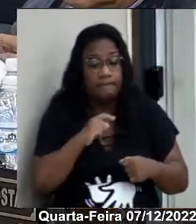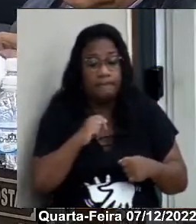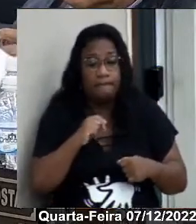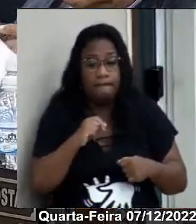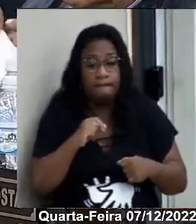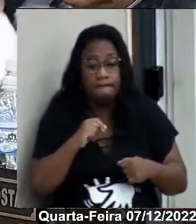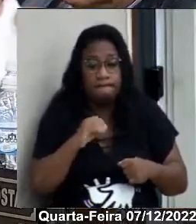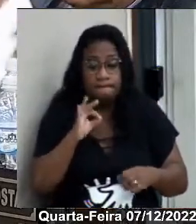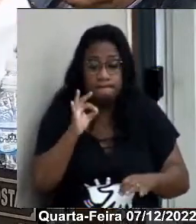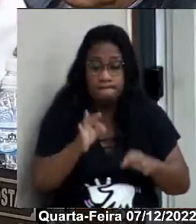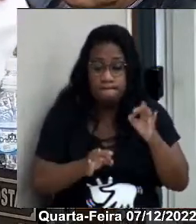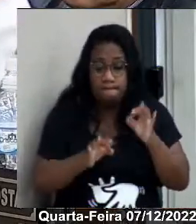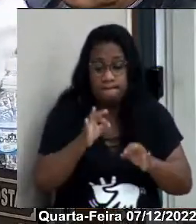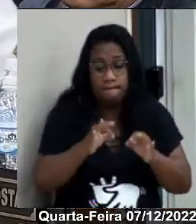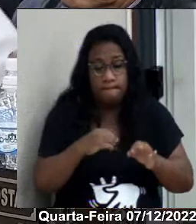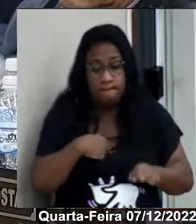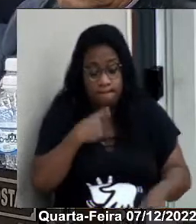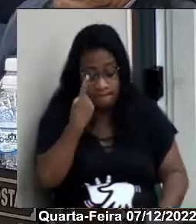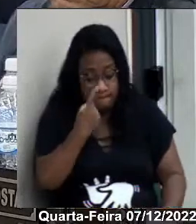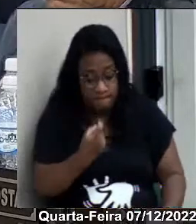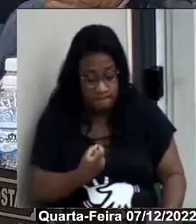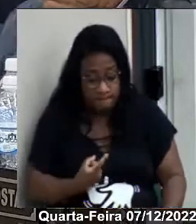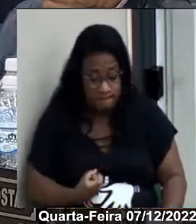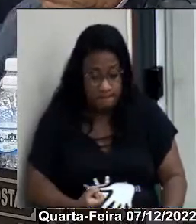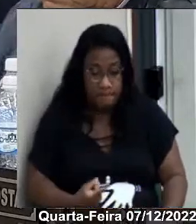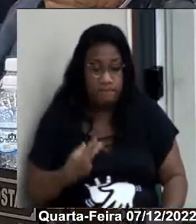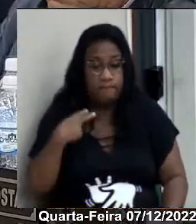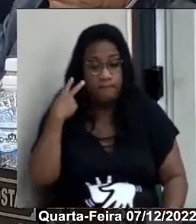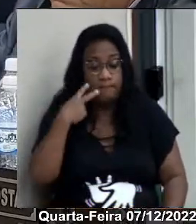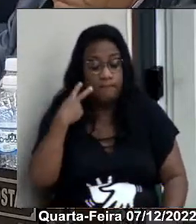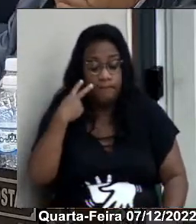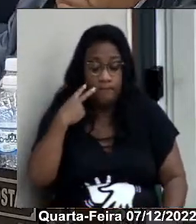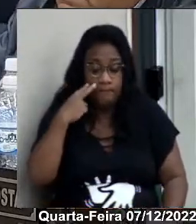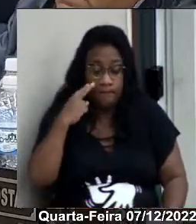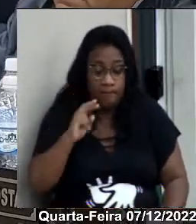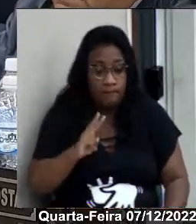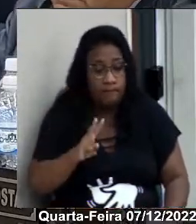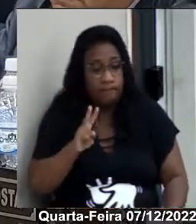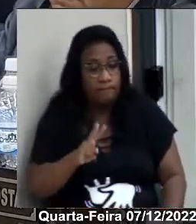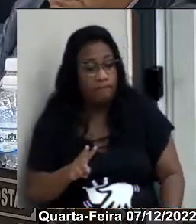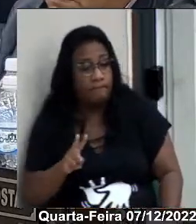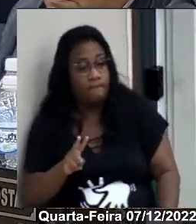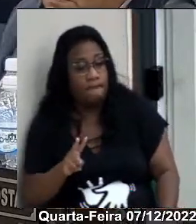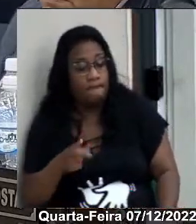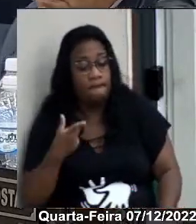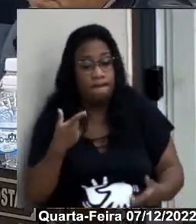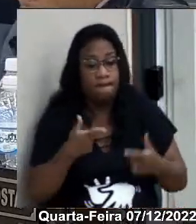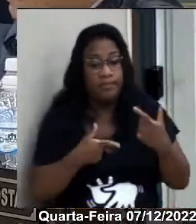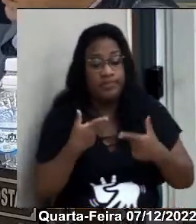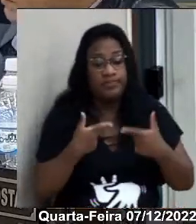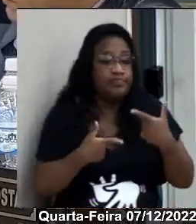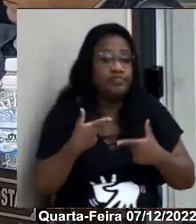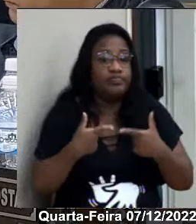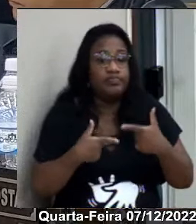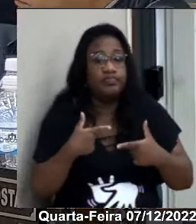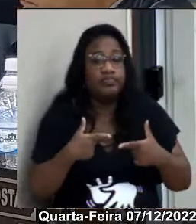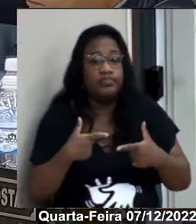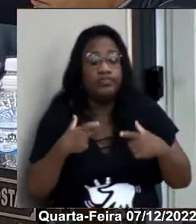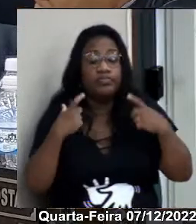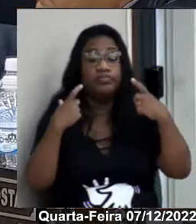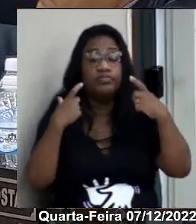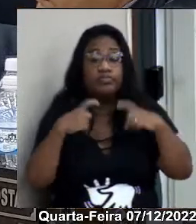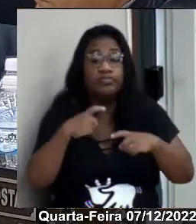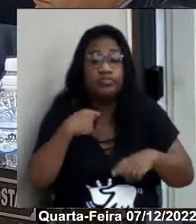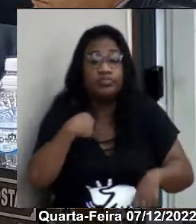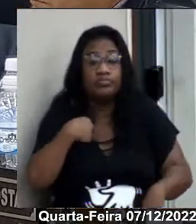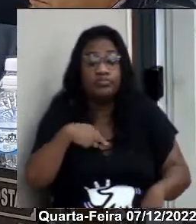audiência pública, que infelizmente eu era o único vereador que estava aqui presente, para fazer a discussão sobre para